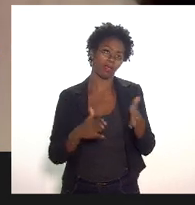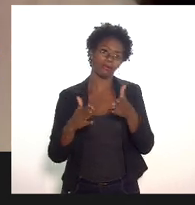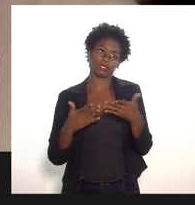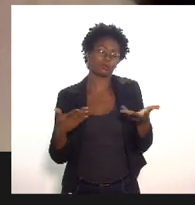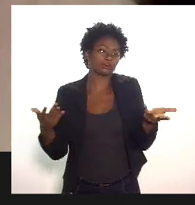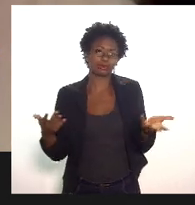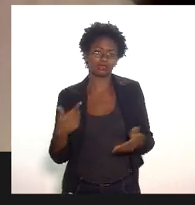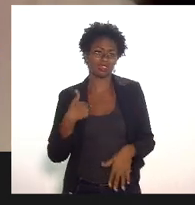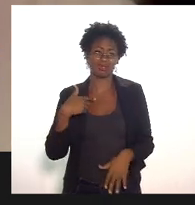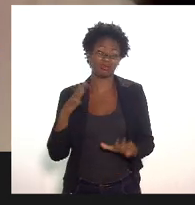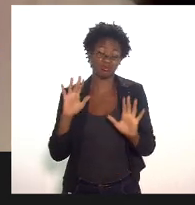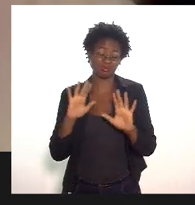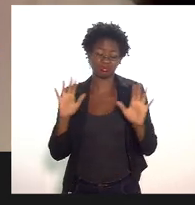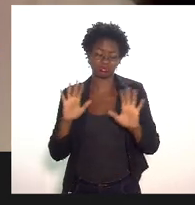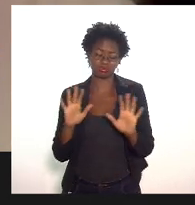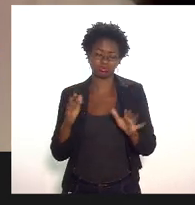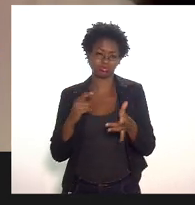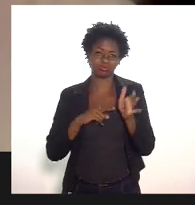Estou contemplado.